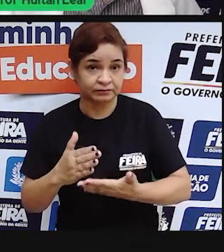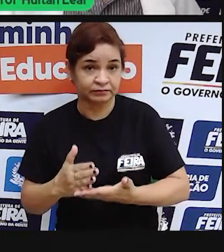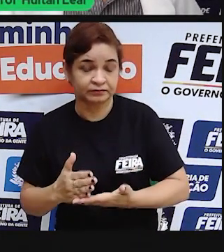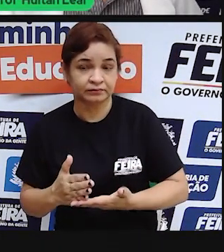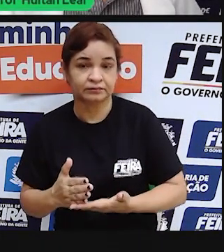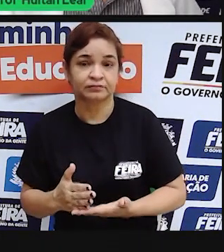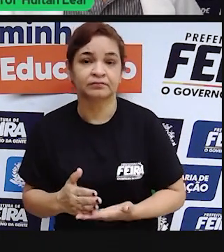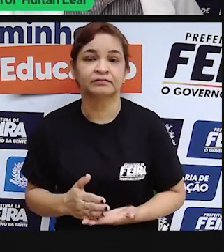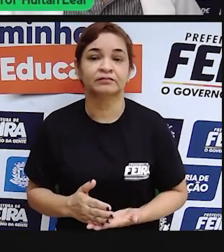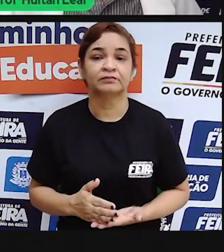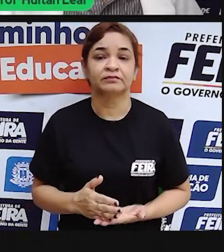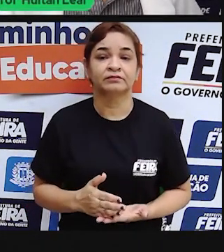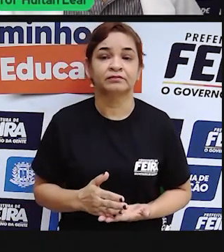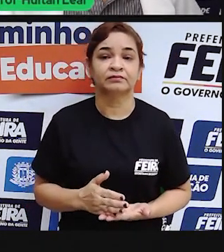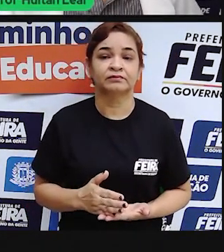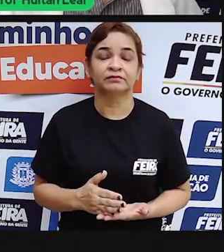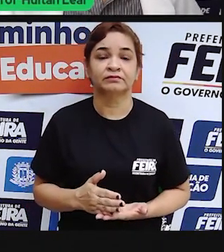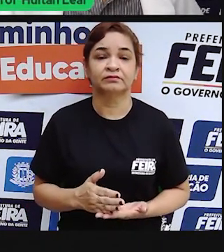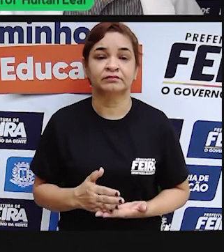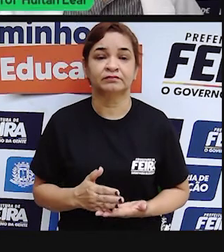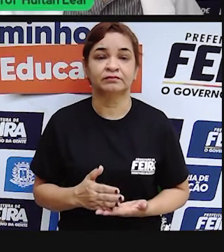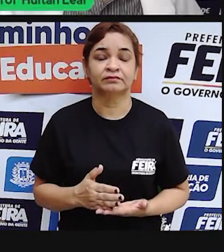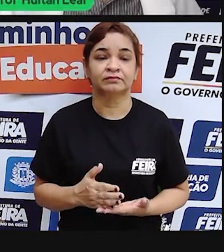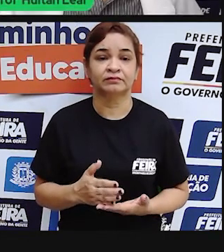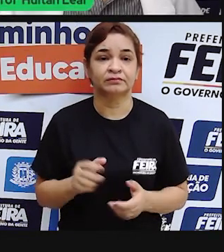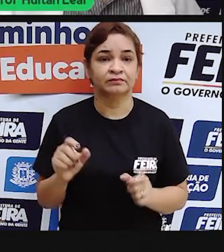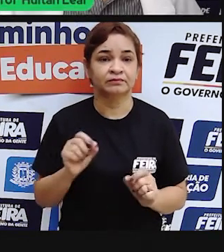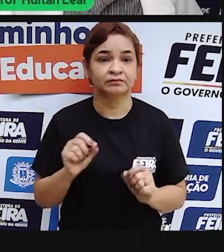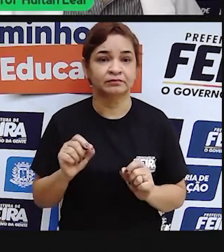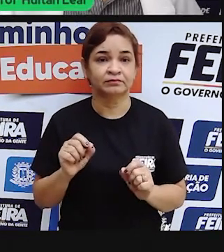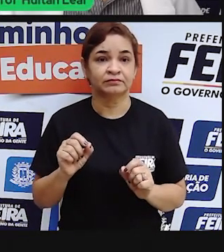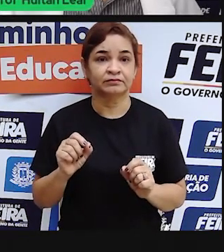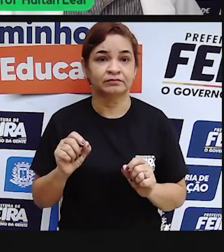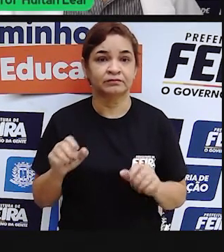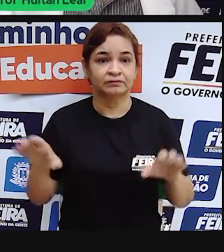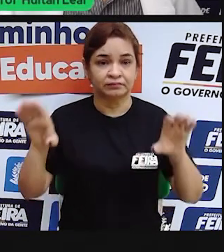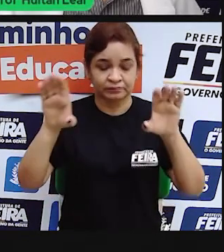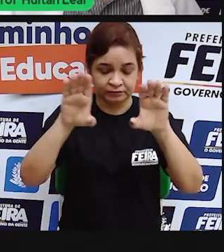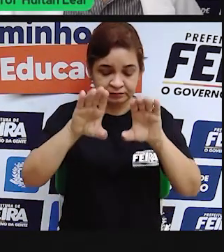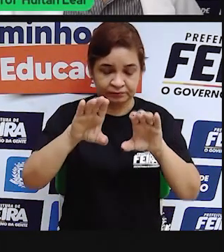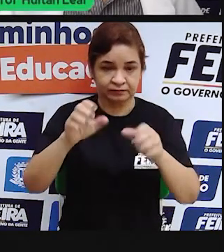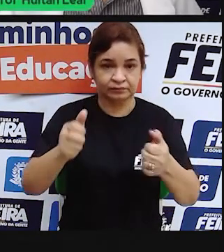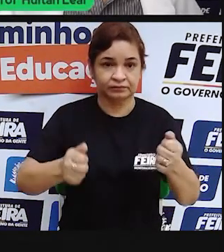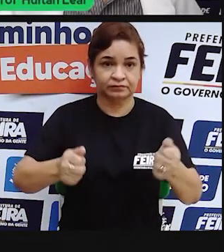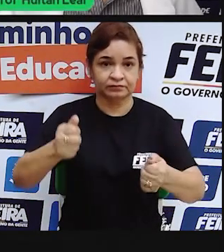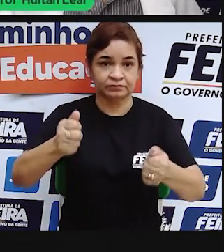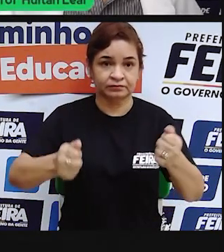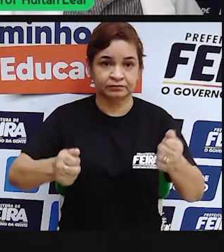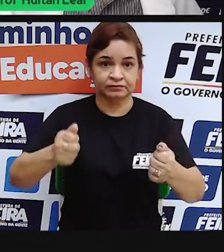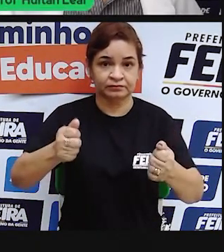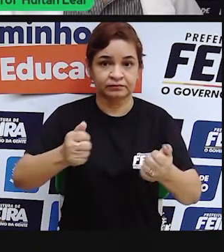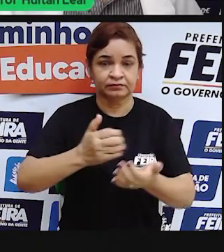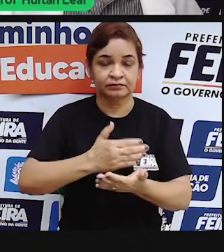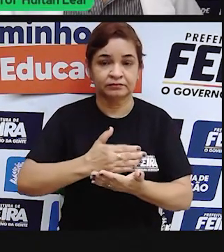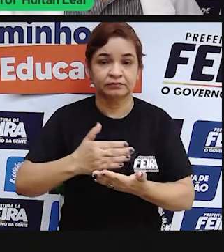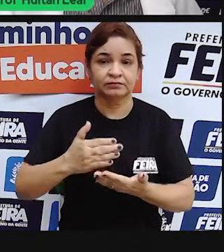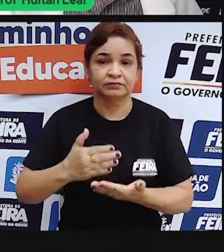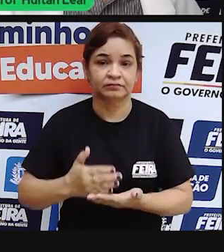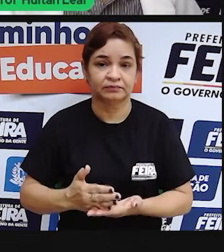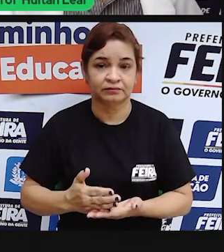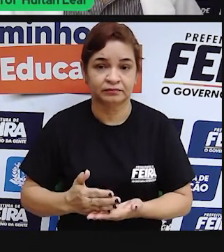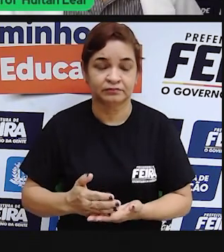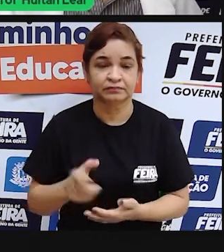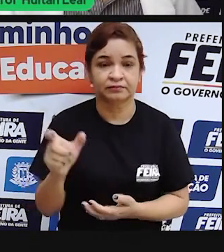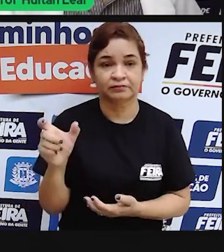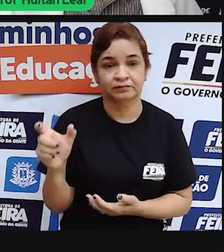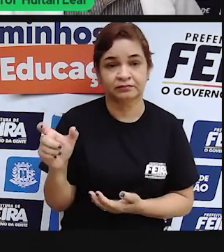expresso por um outro substantivo. O substantivo greve está sendo completado por